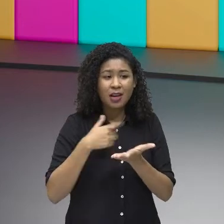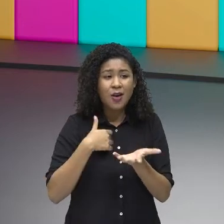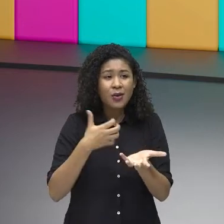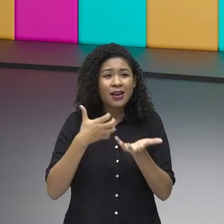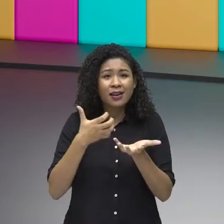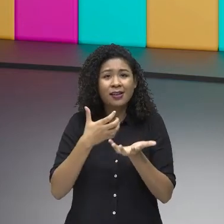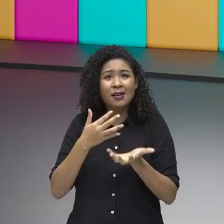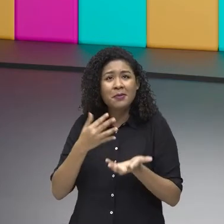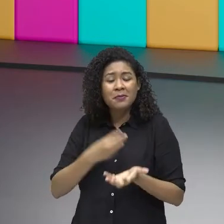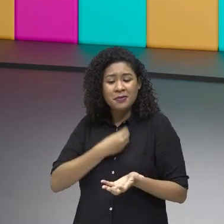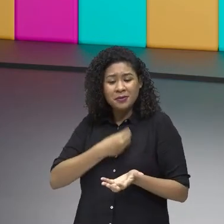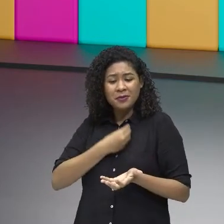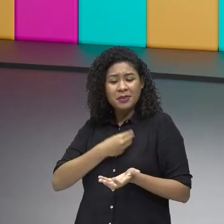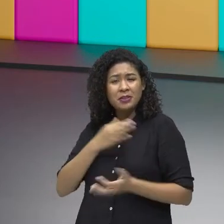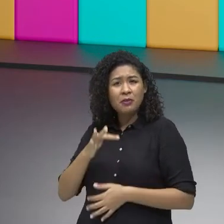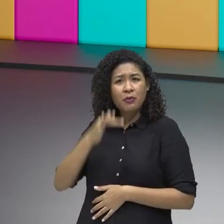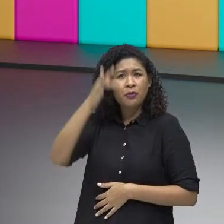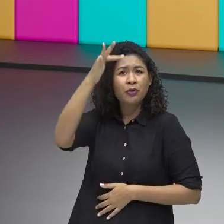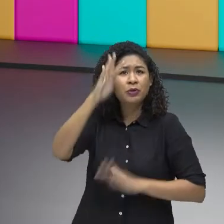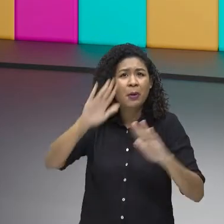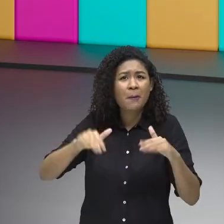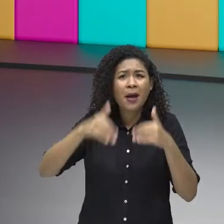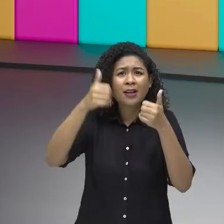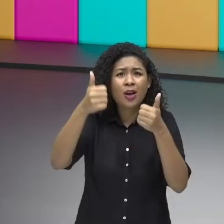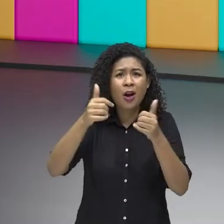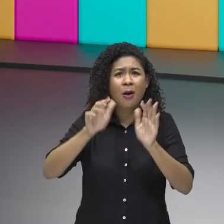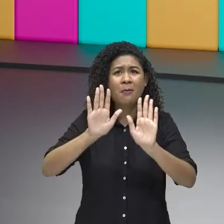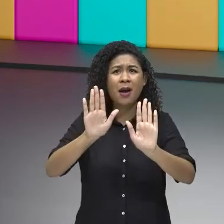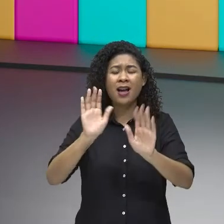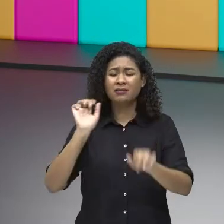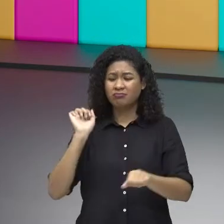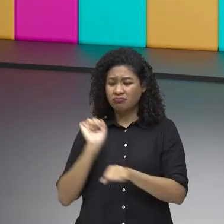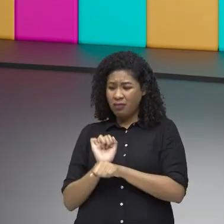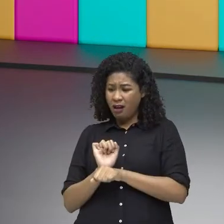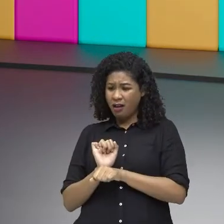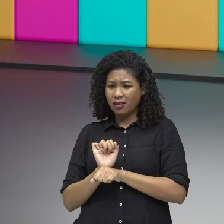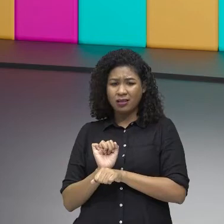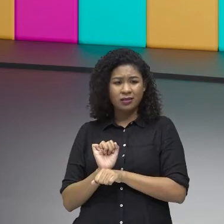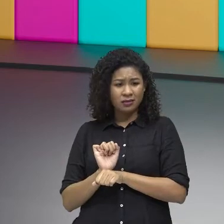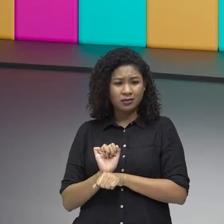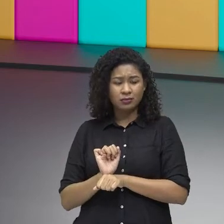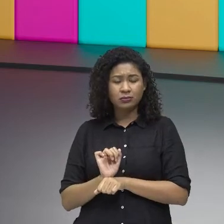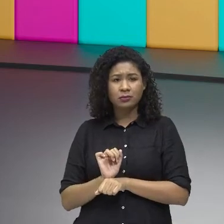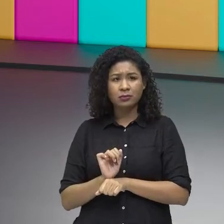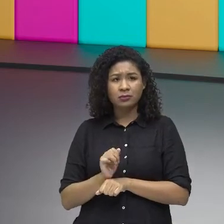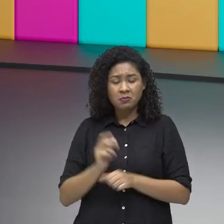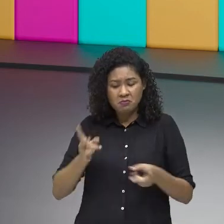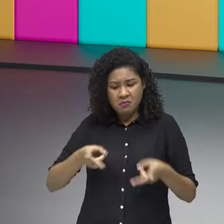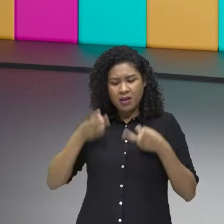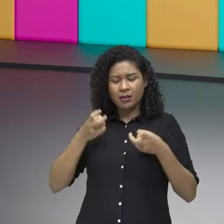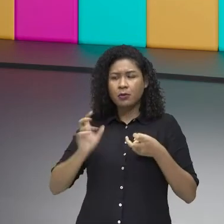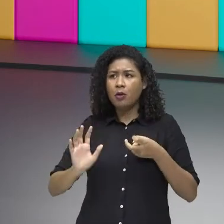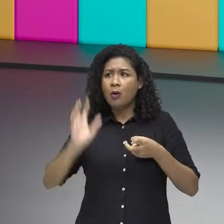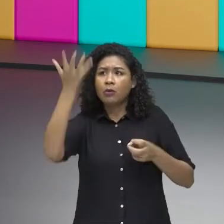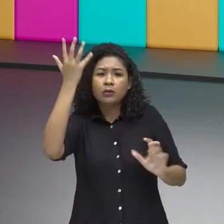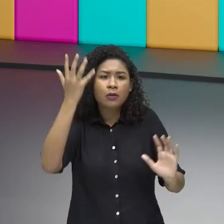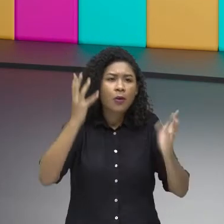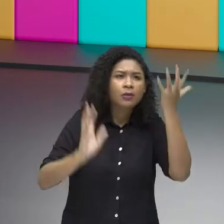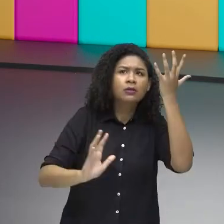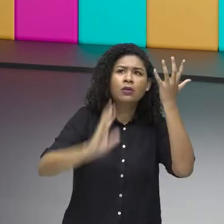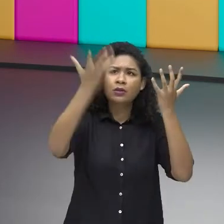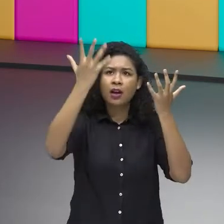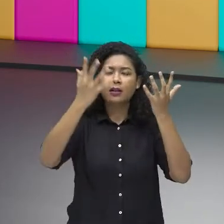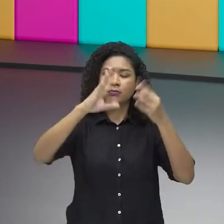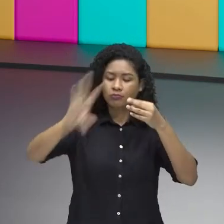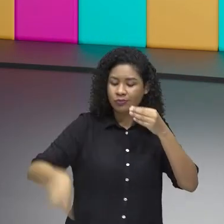diferente e comecei a ver que tudo o que acontece contribui para o meu crescimento. Era justamente o que eu estava